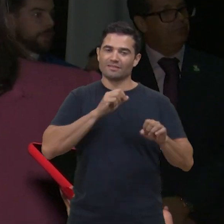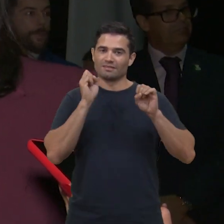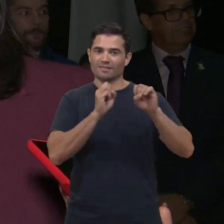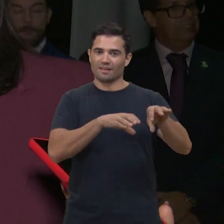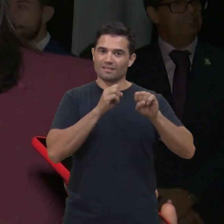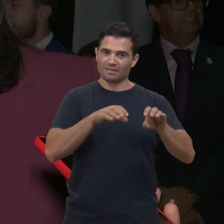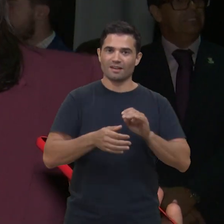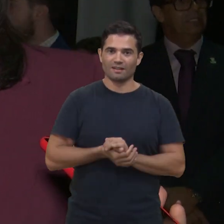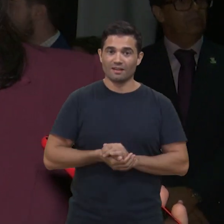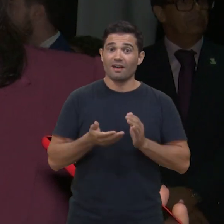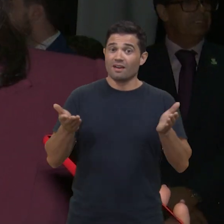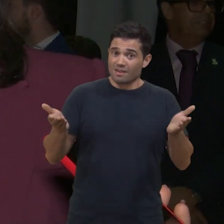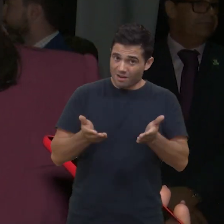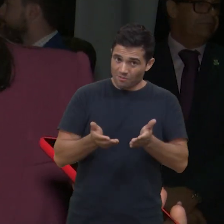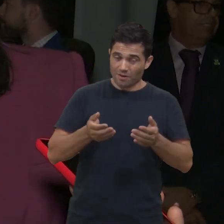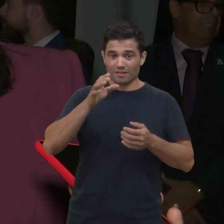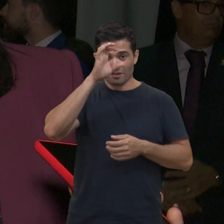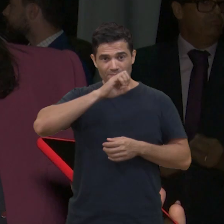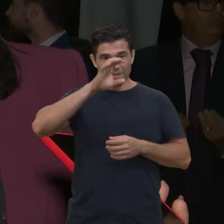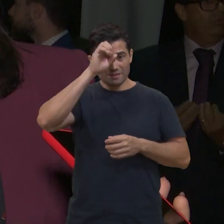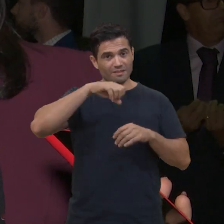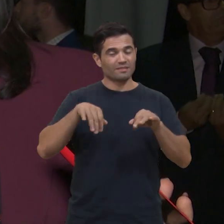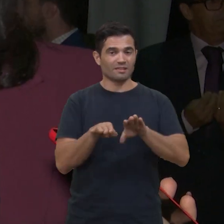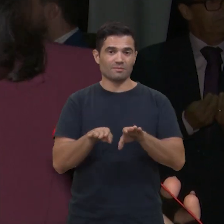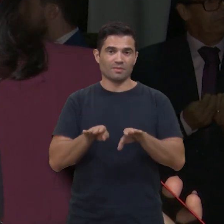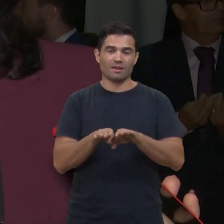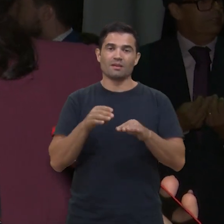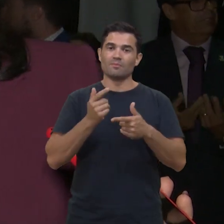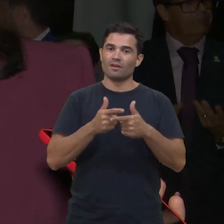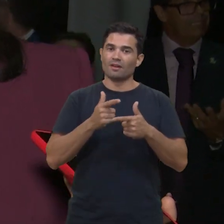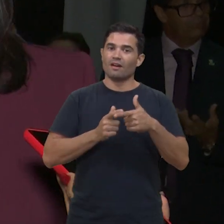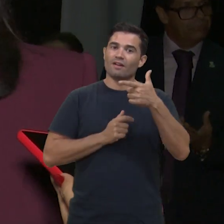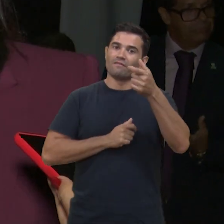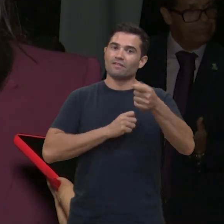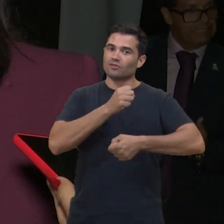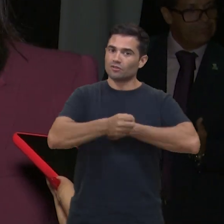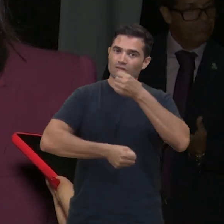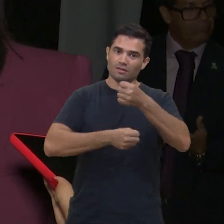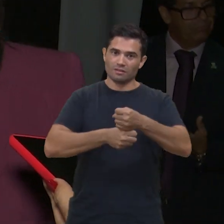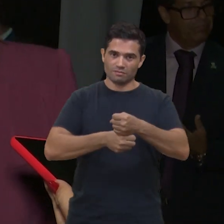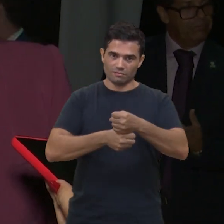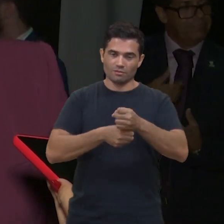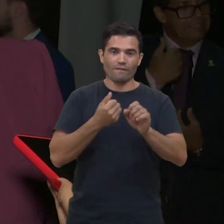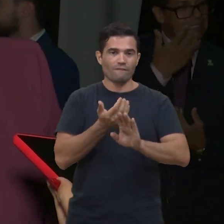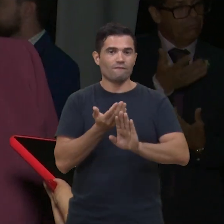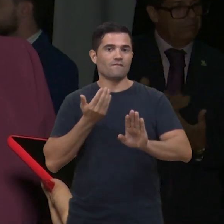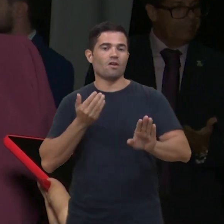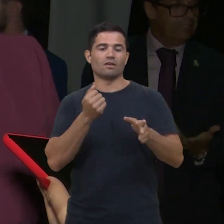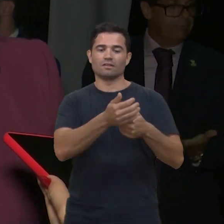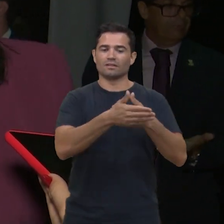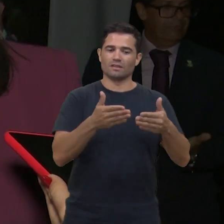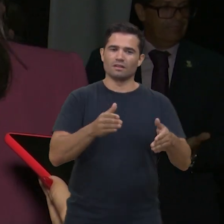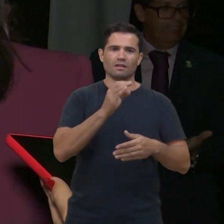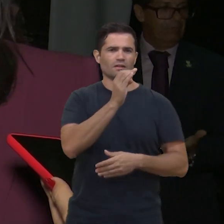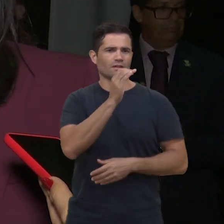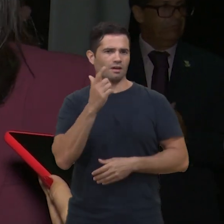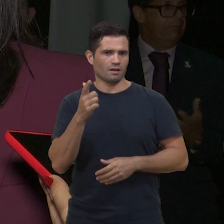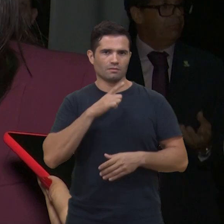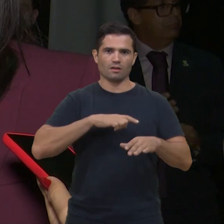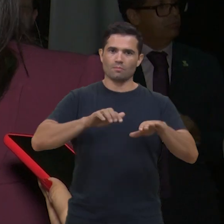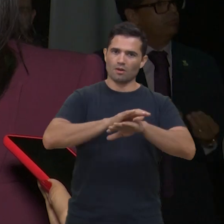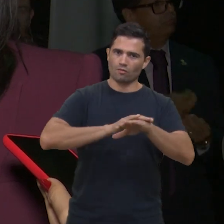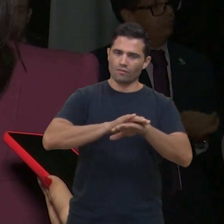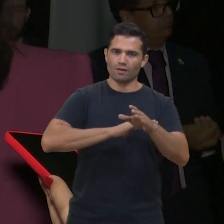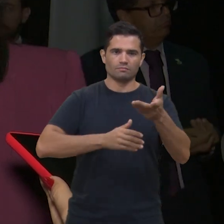de ensinar e agora que a saudade de aprender, porque depois de 20 anos fora da sala de aula, acho que é óbvio que vai ser